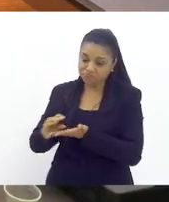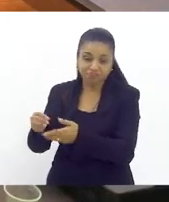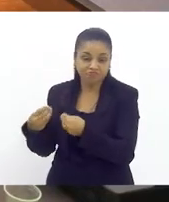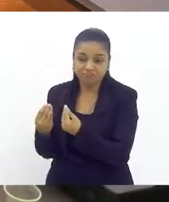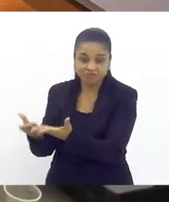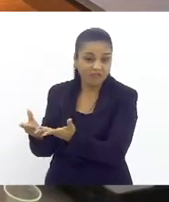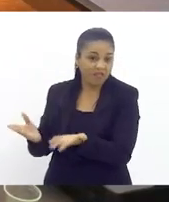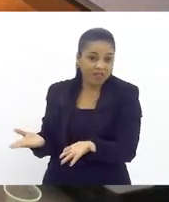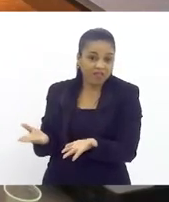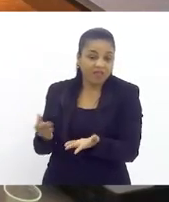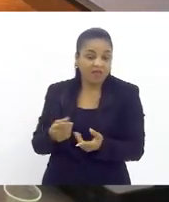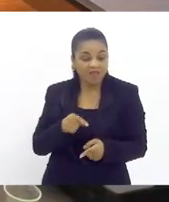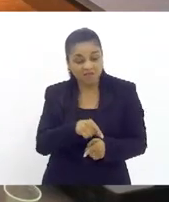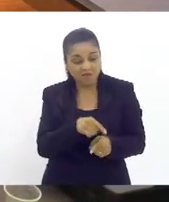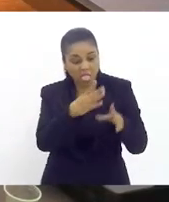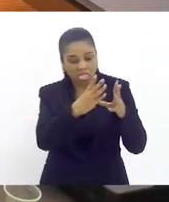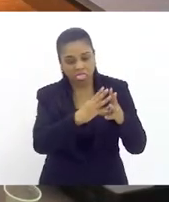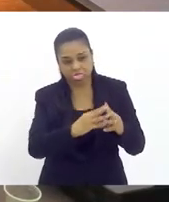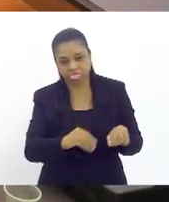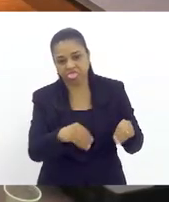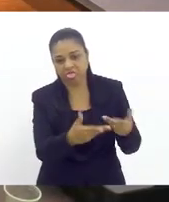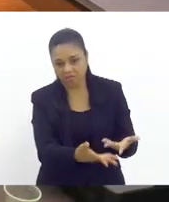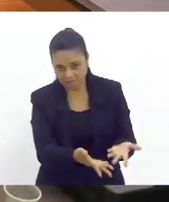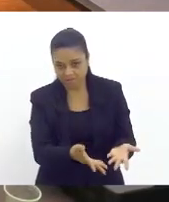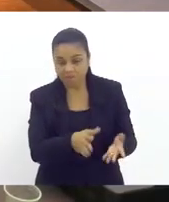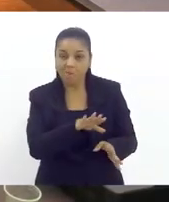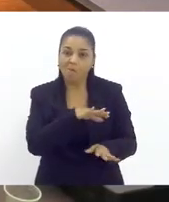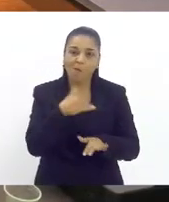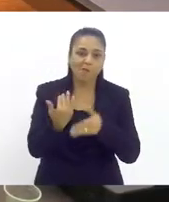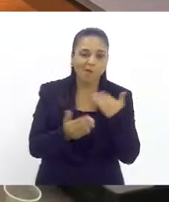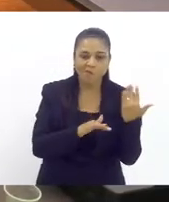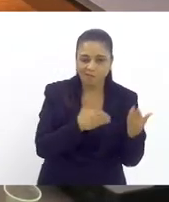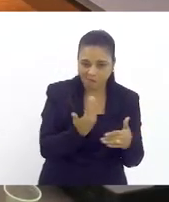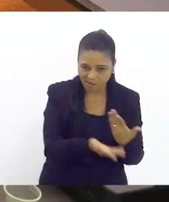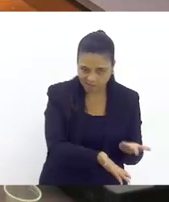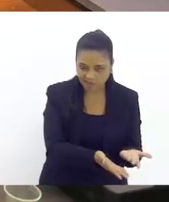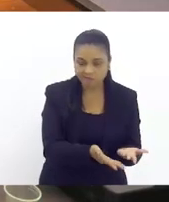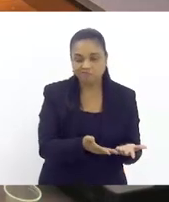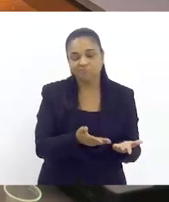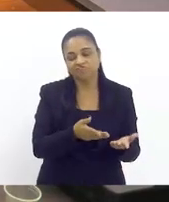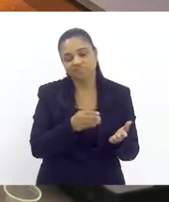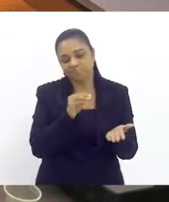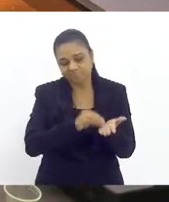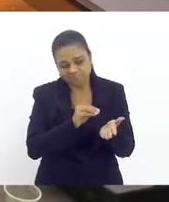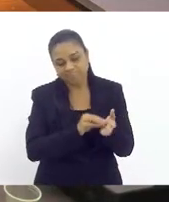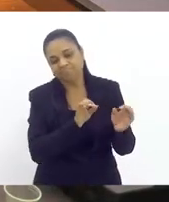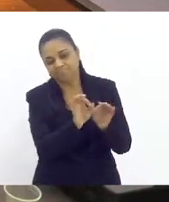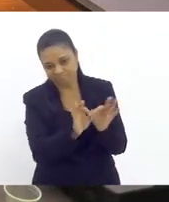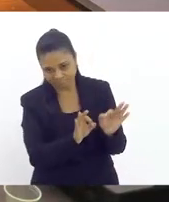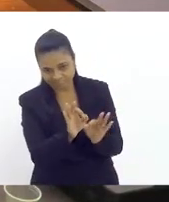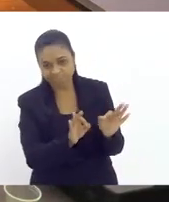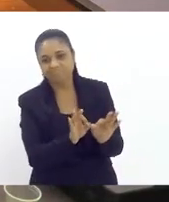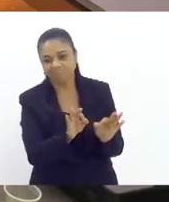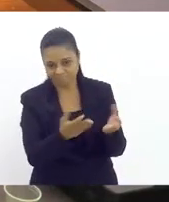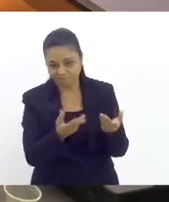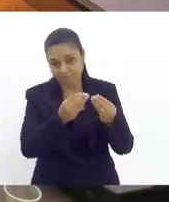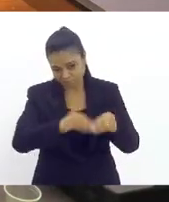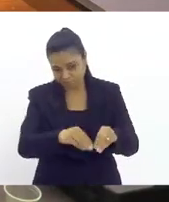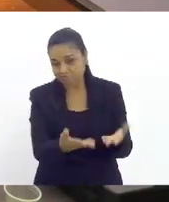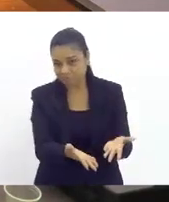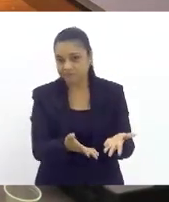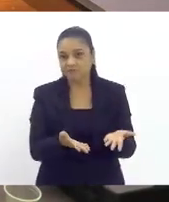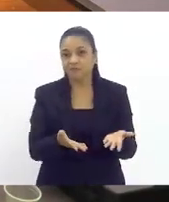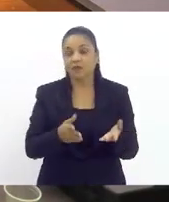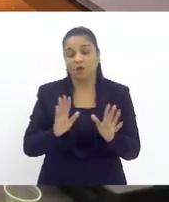apodrece isso significa péssima gestão péssimo planejamento bom vamos continuar então estamos chegando ao final